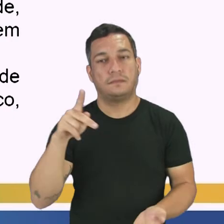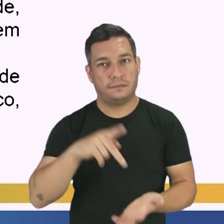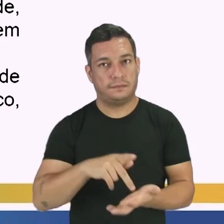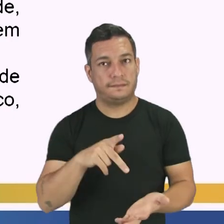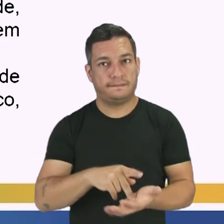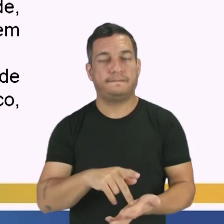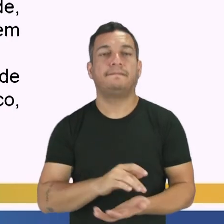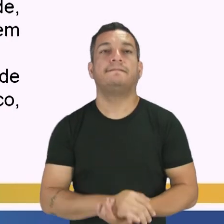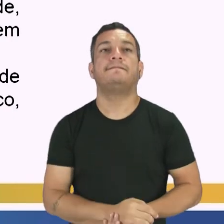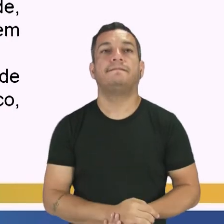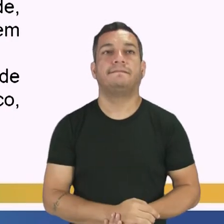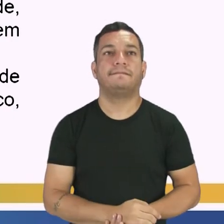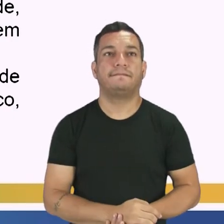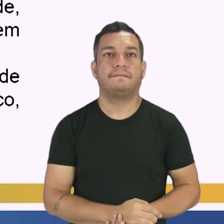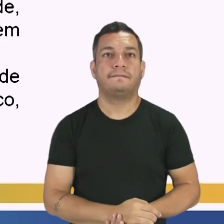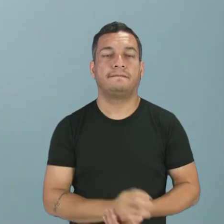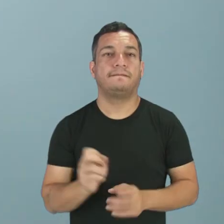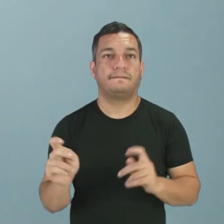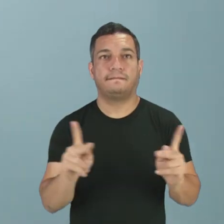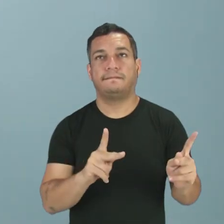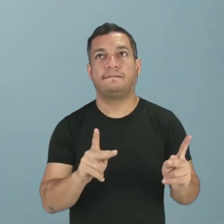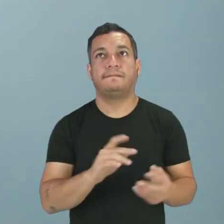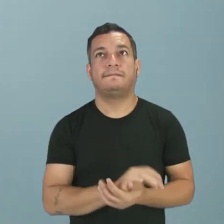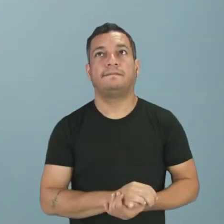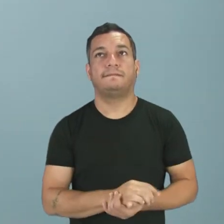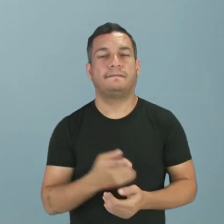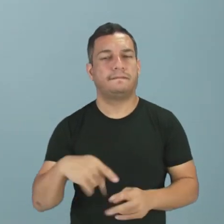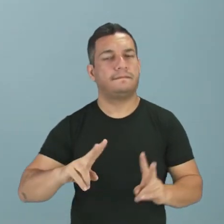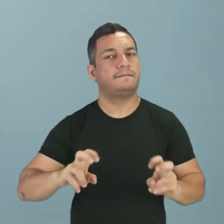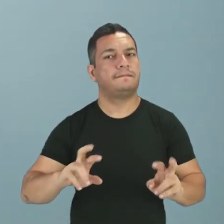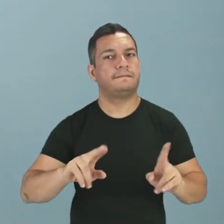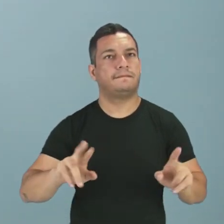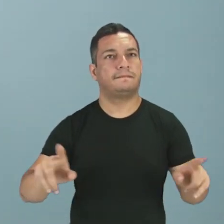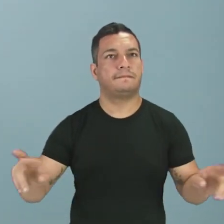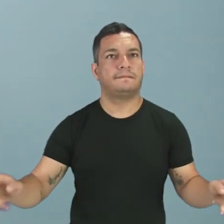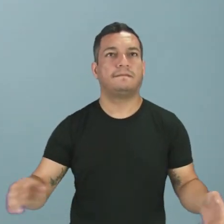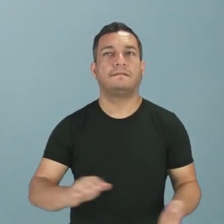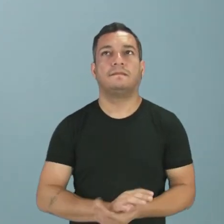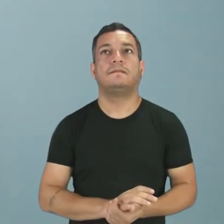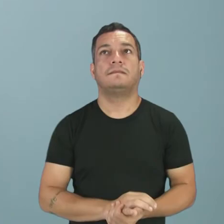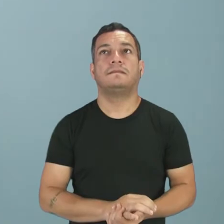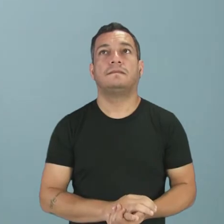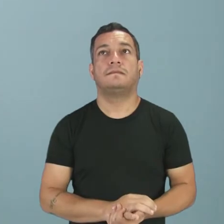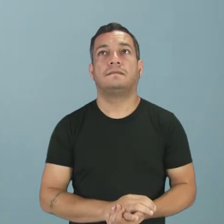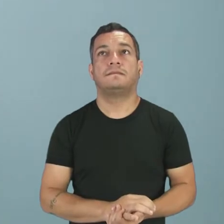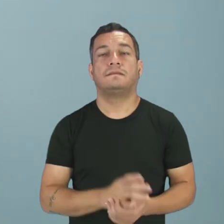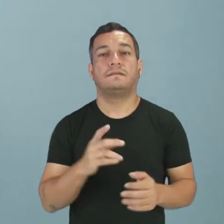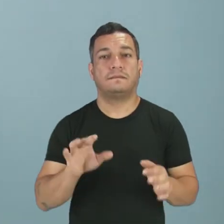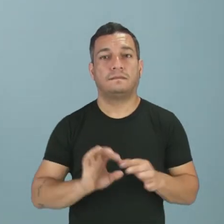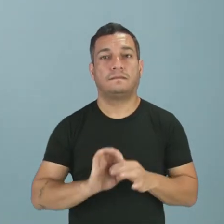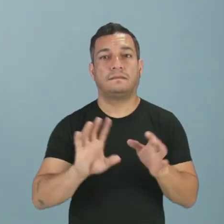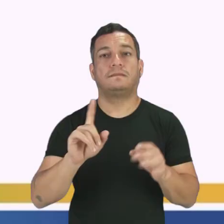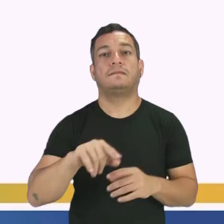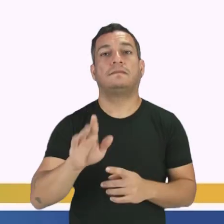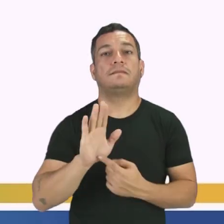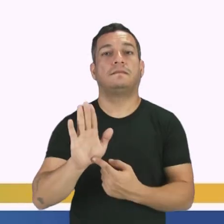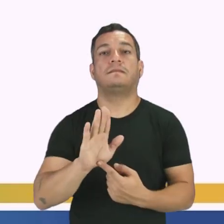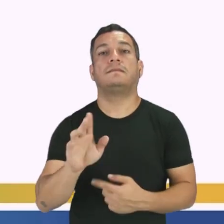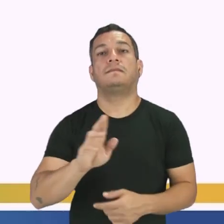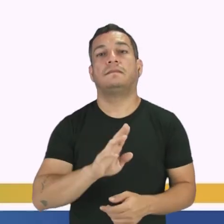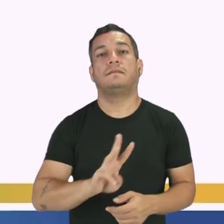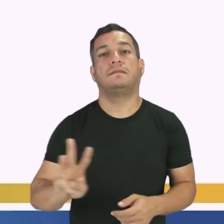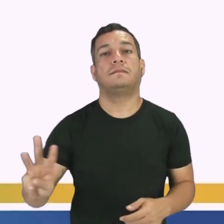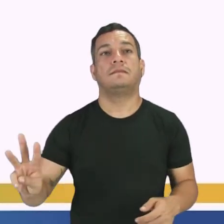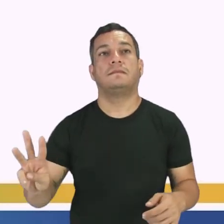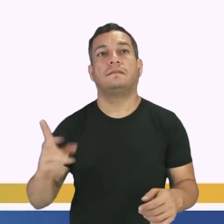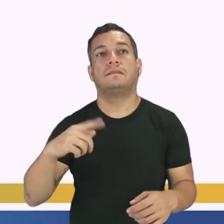é verdadeira. Ok, galerinha? Perceberam as diferenças? Então, vamos lá. Eu deixo um link aí para